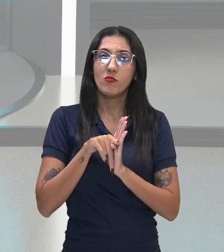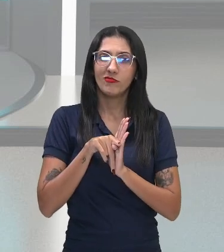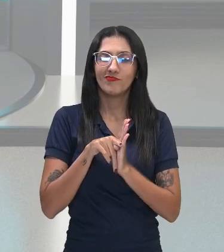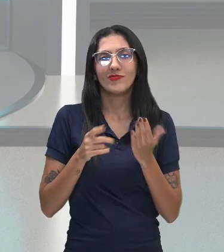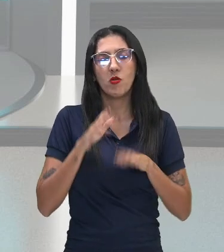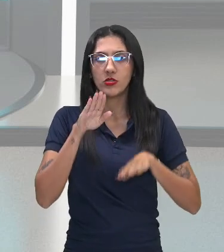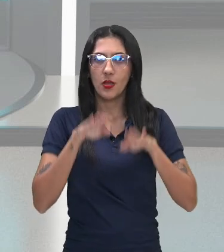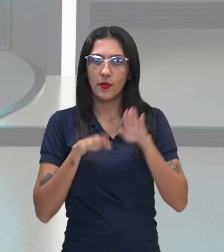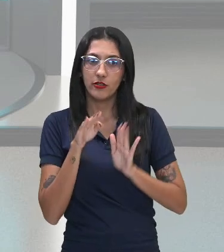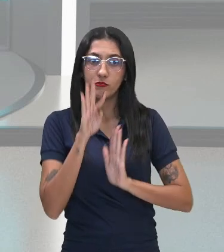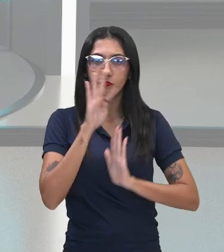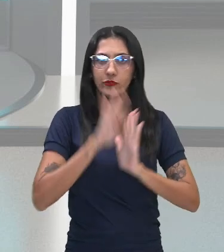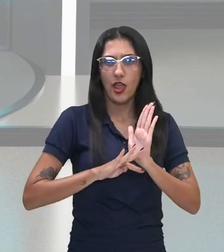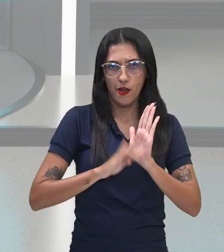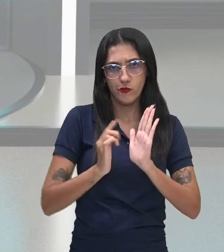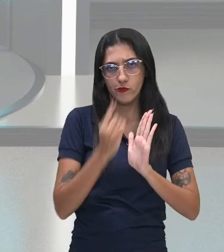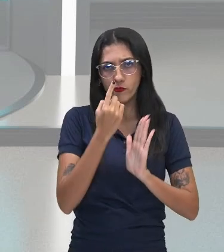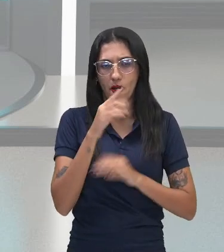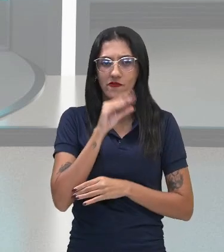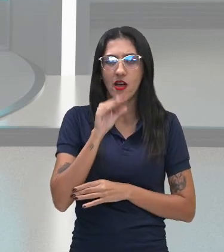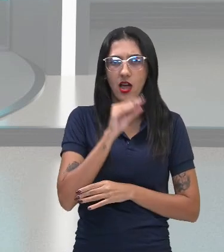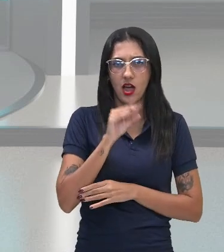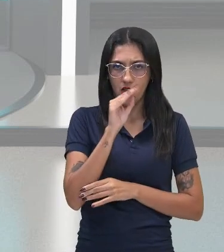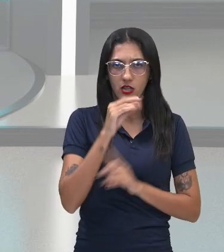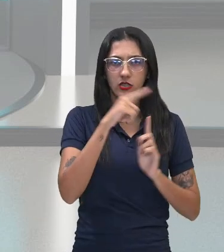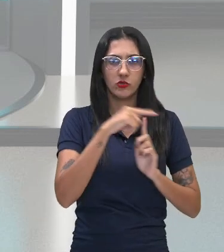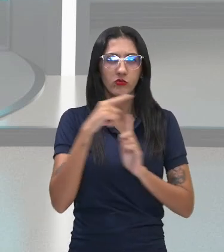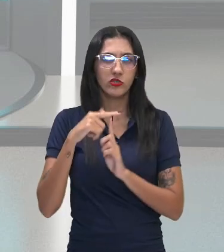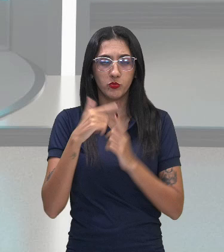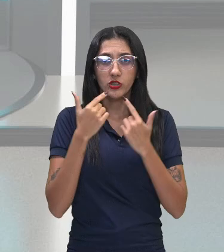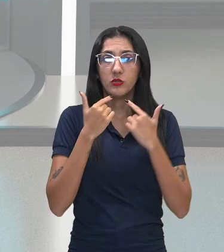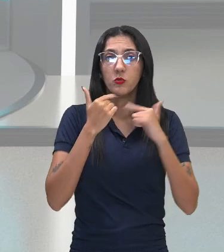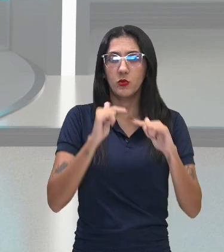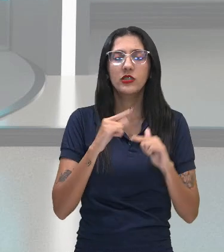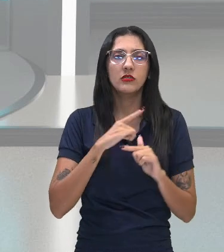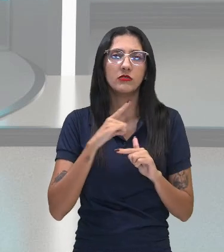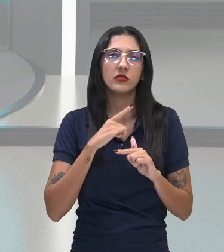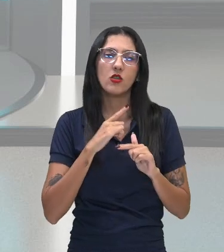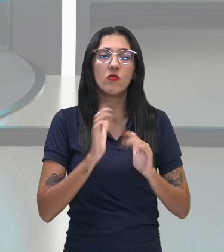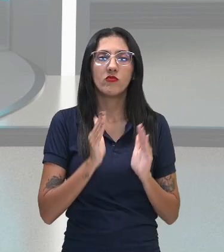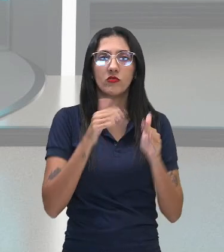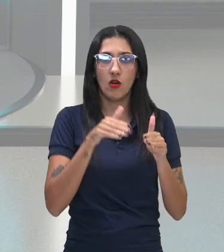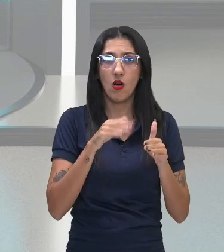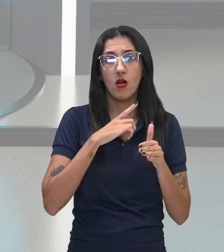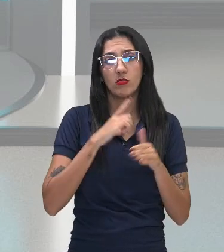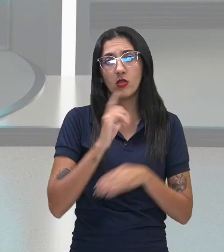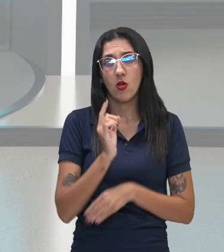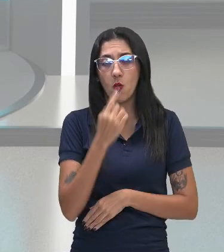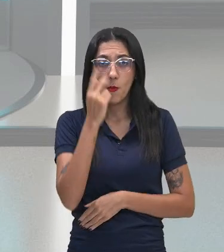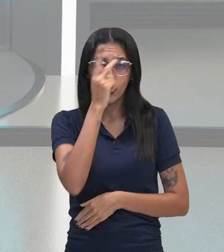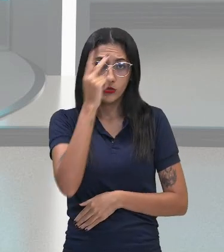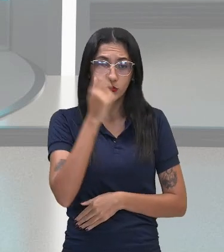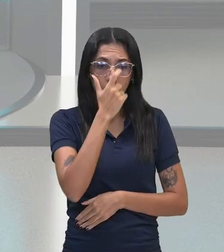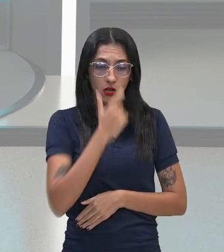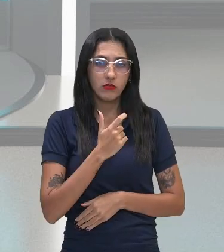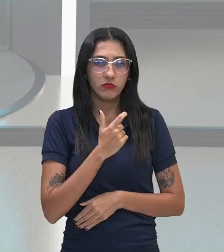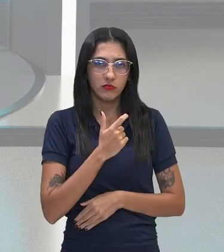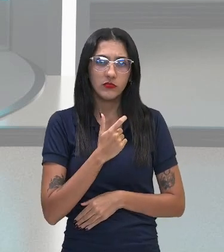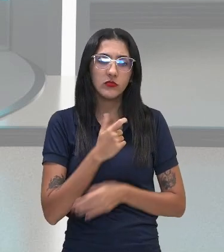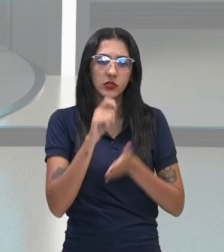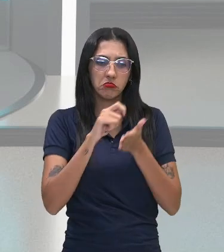texto, dentro de uma fala, existe a intencionalidade, existe o interlocutor e